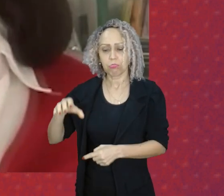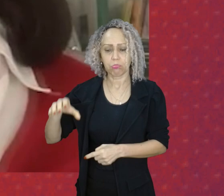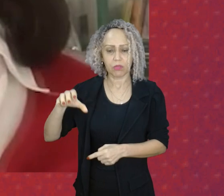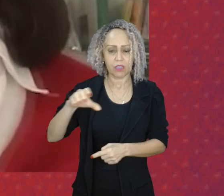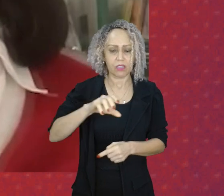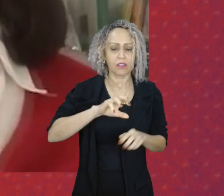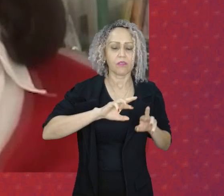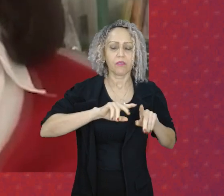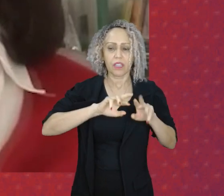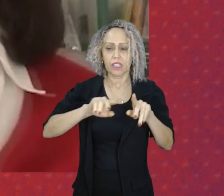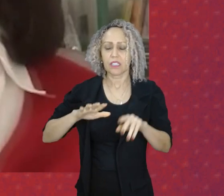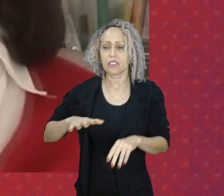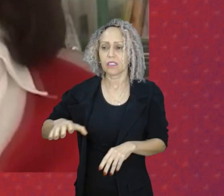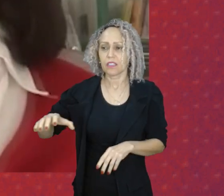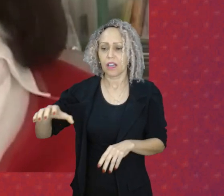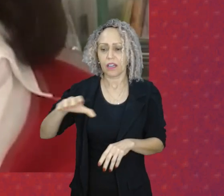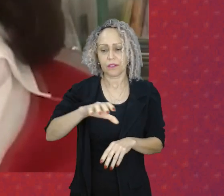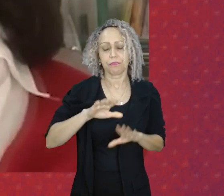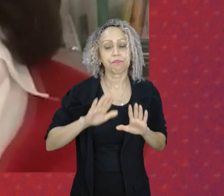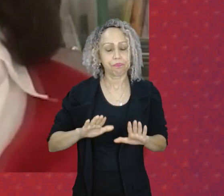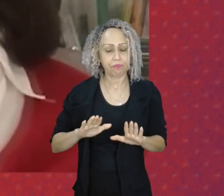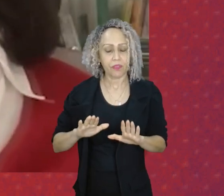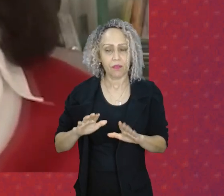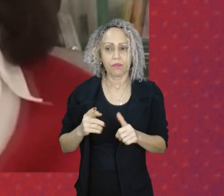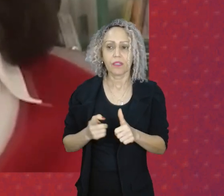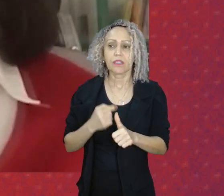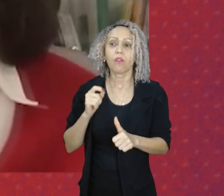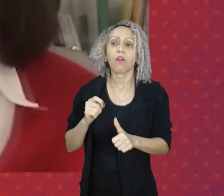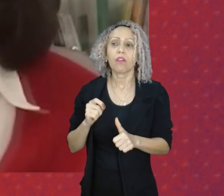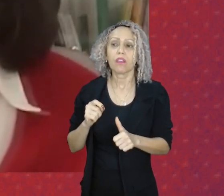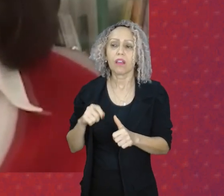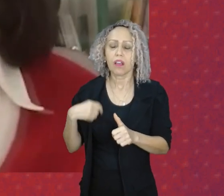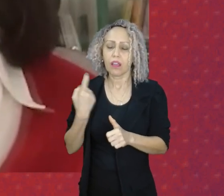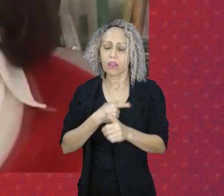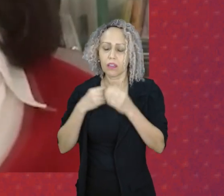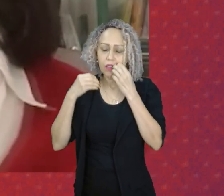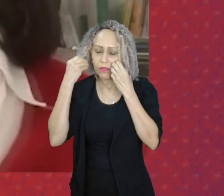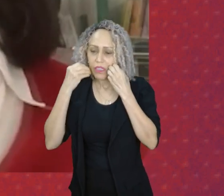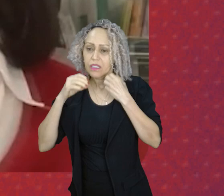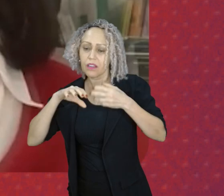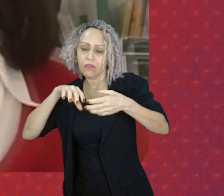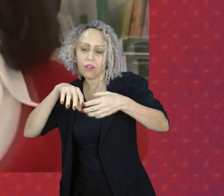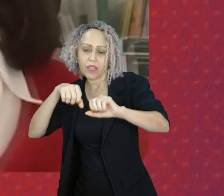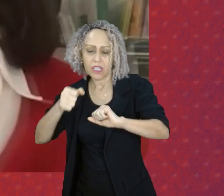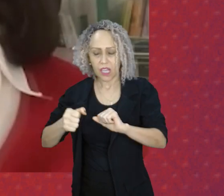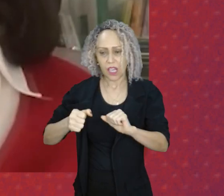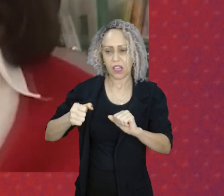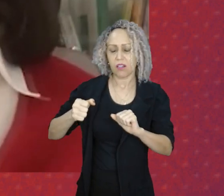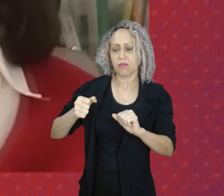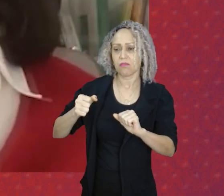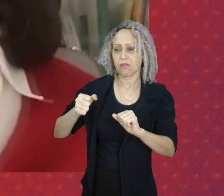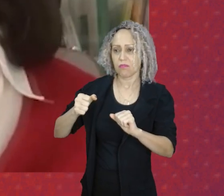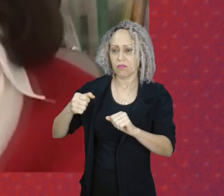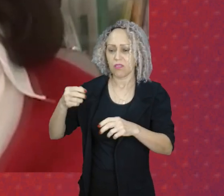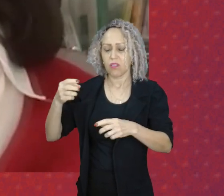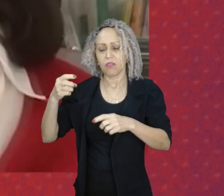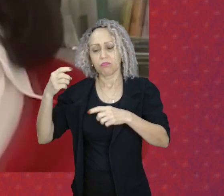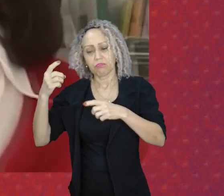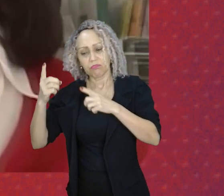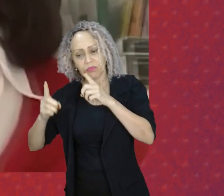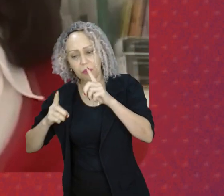que eu indicaria, né, da nossa experiência em relação à formação, aos debates sobre o